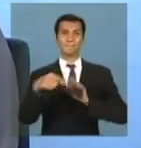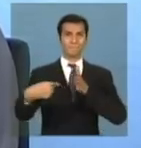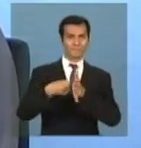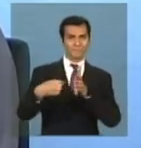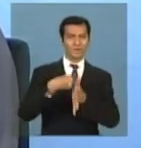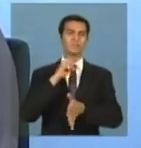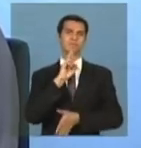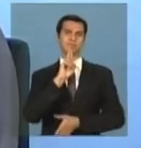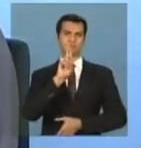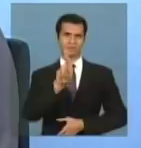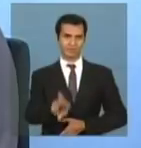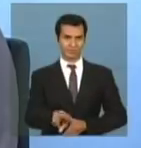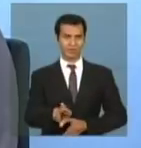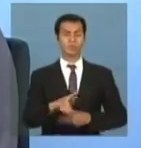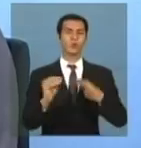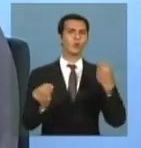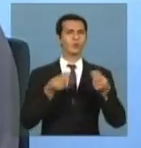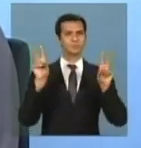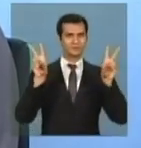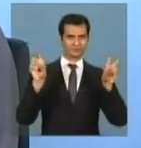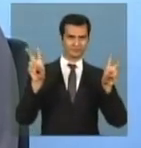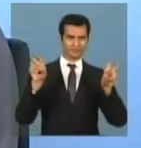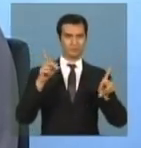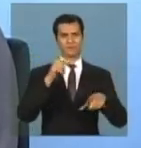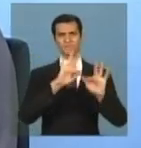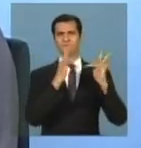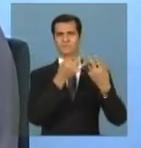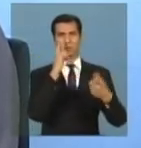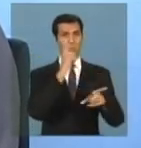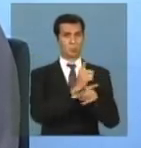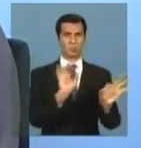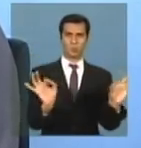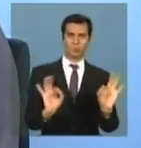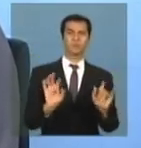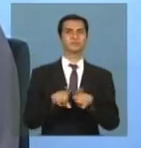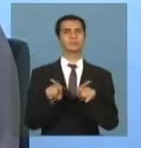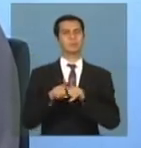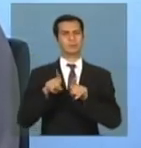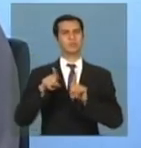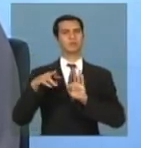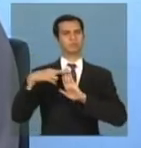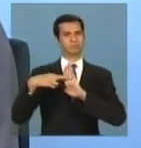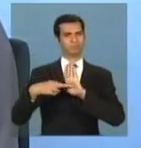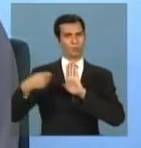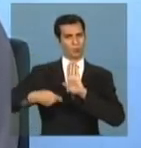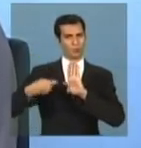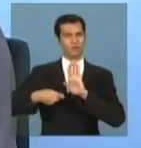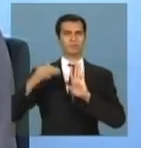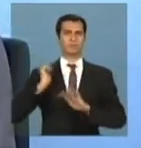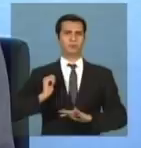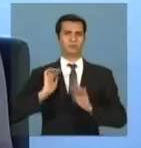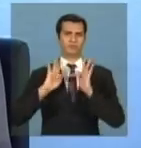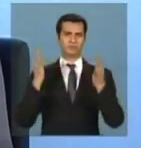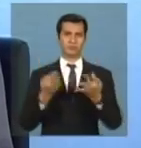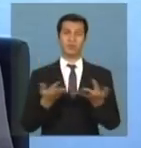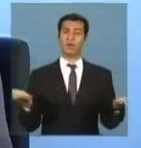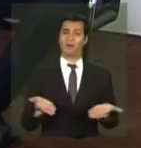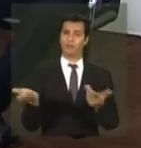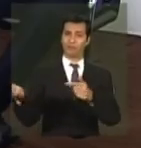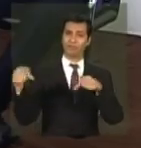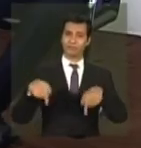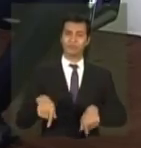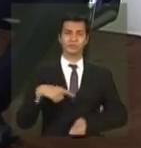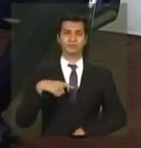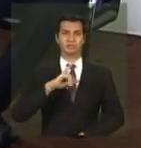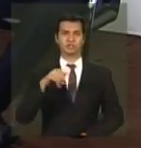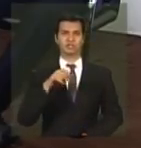que chegaram sobre os não localizados e as condicionalidades do programa Bolsa Família. Comigo agora, Jânio Alcântara,